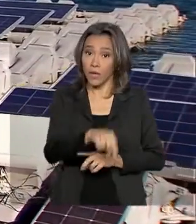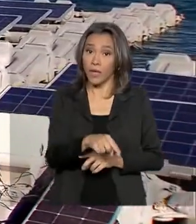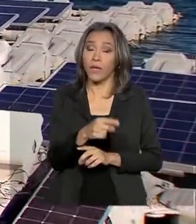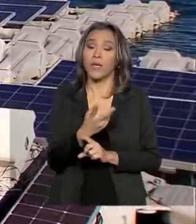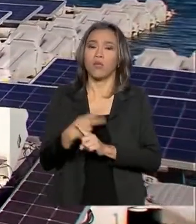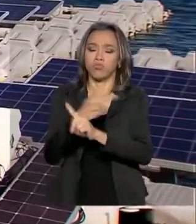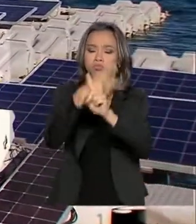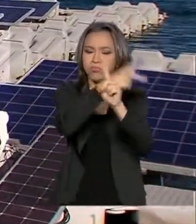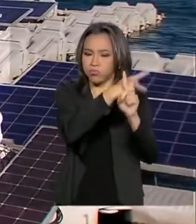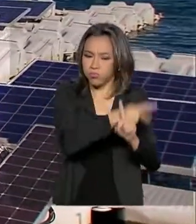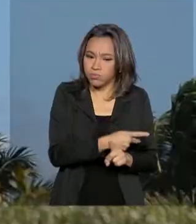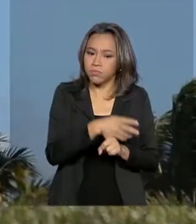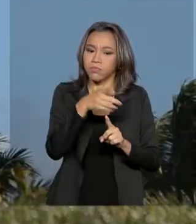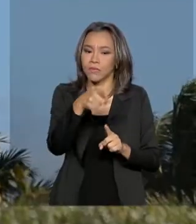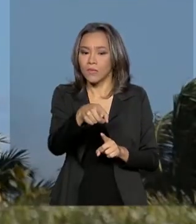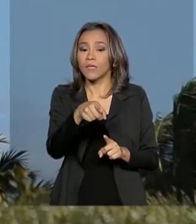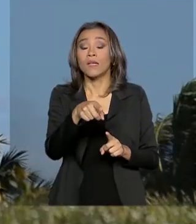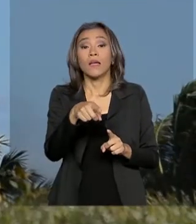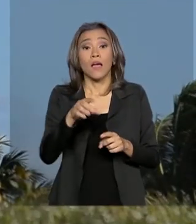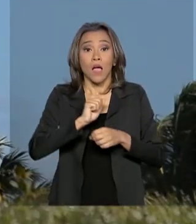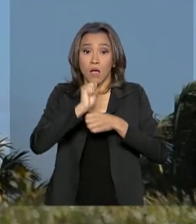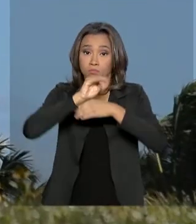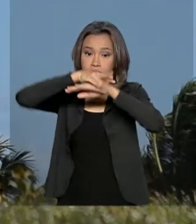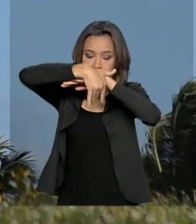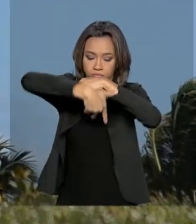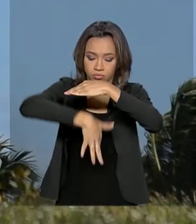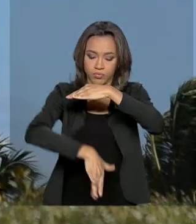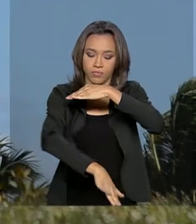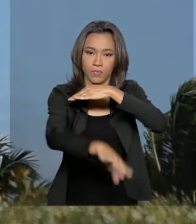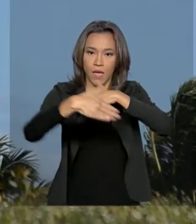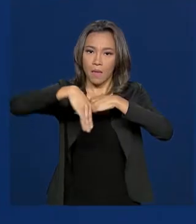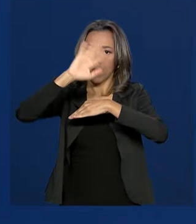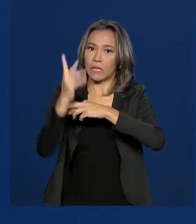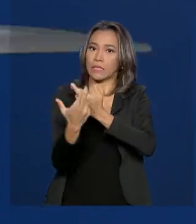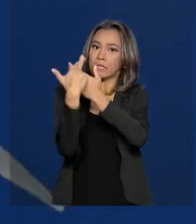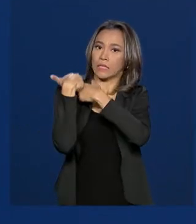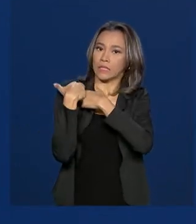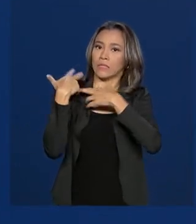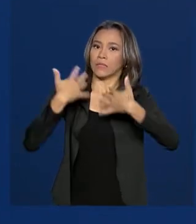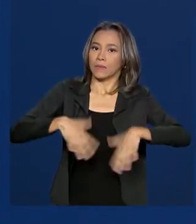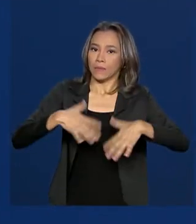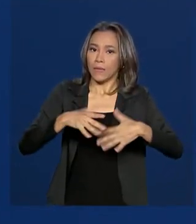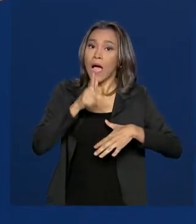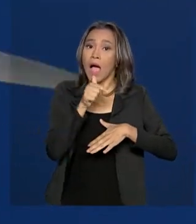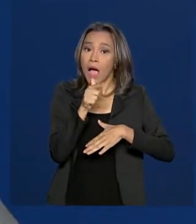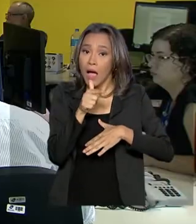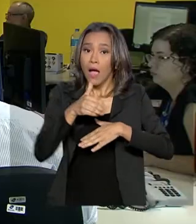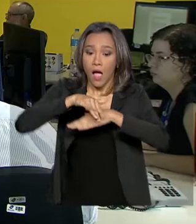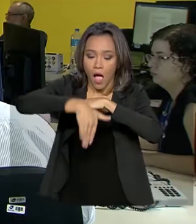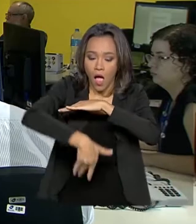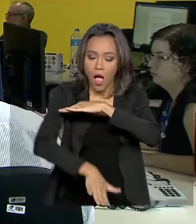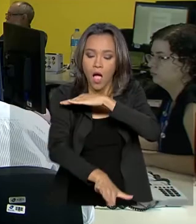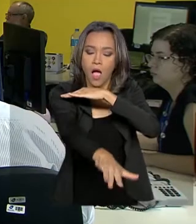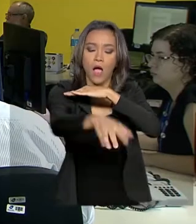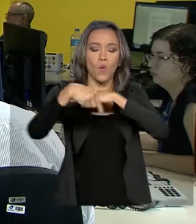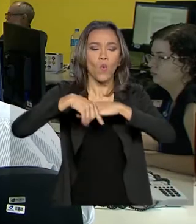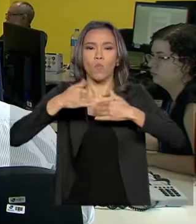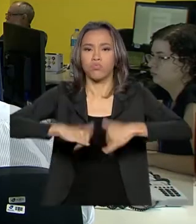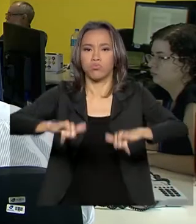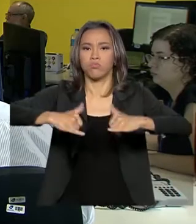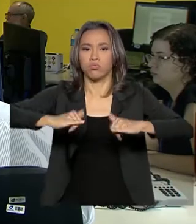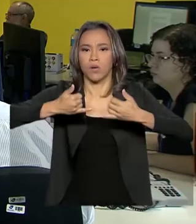As hidrelétricas são responsáveis pela maior parte da energia gerada no país. A força da água é responsável pela produção de